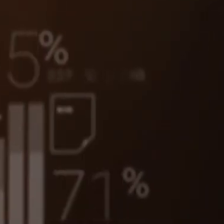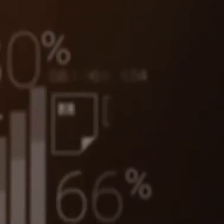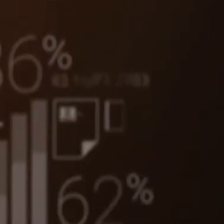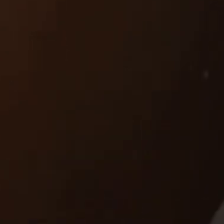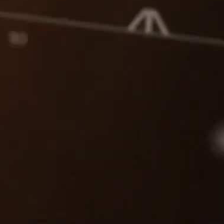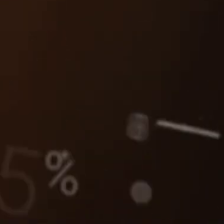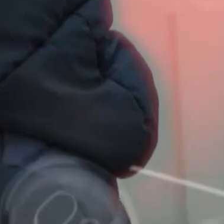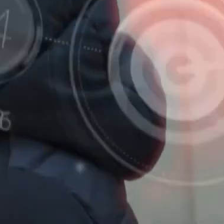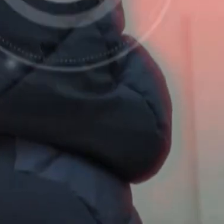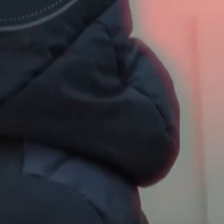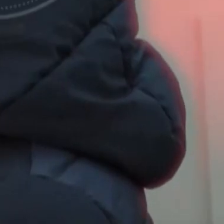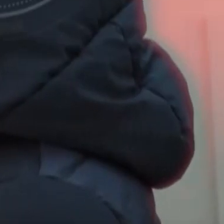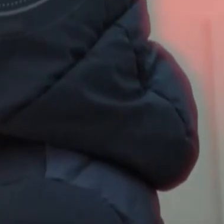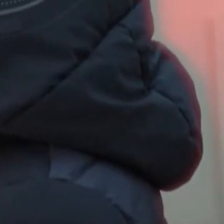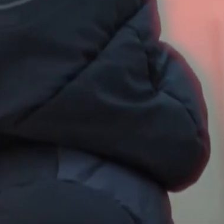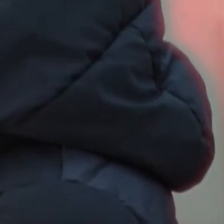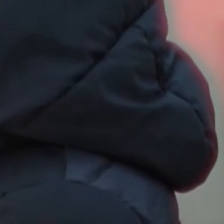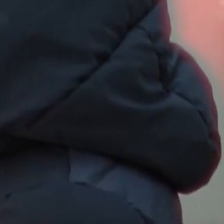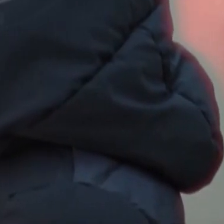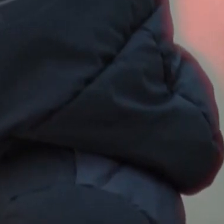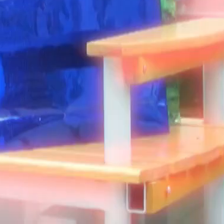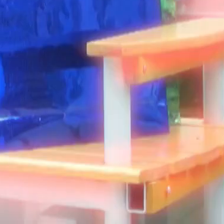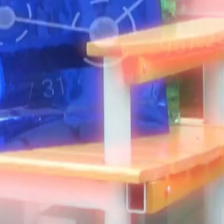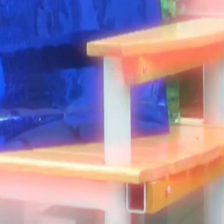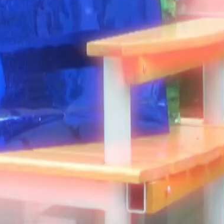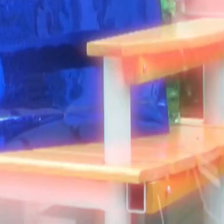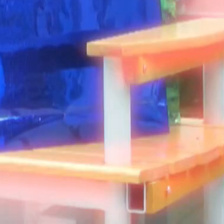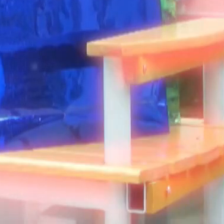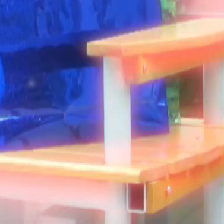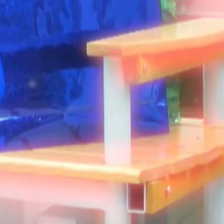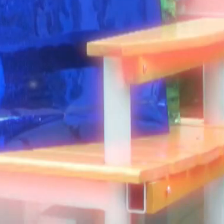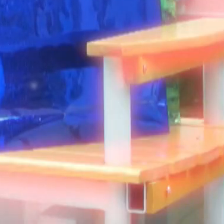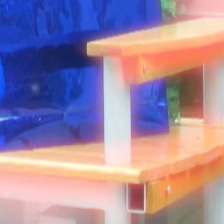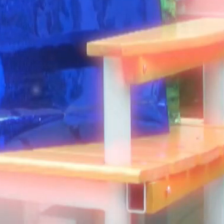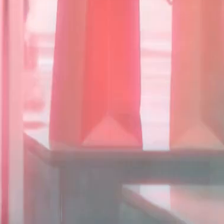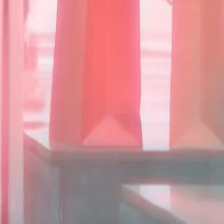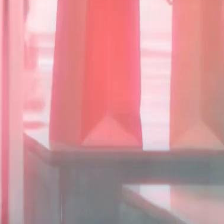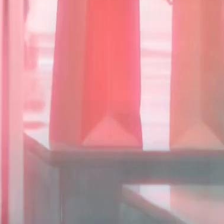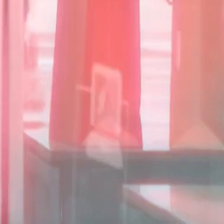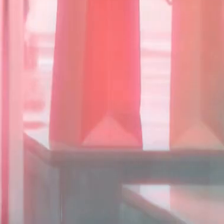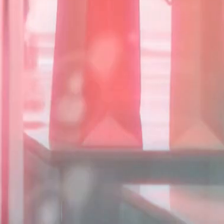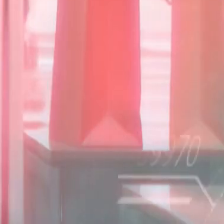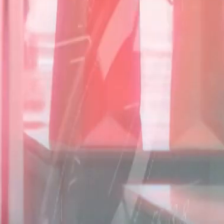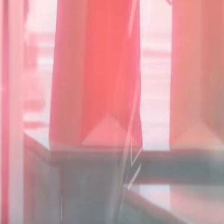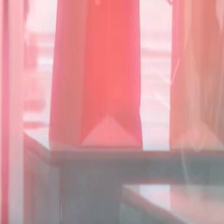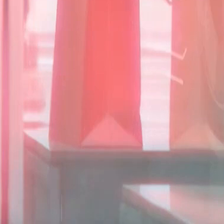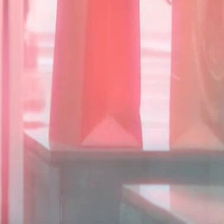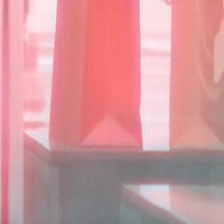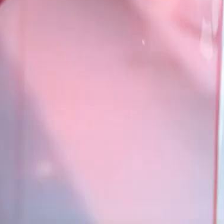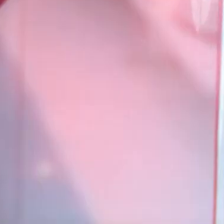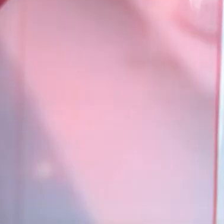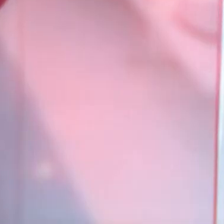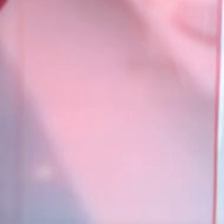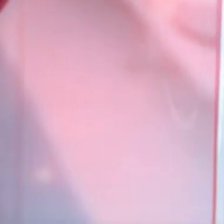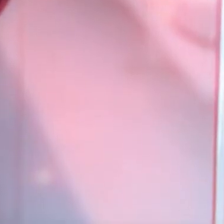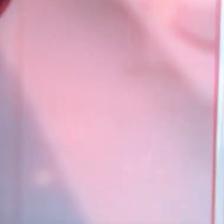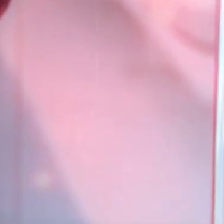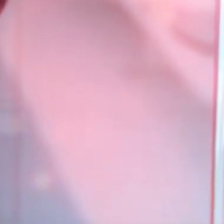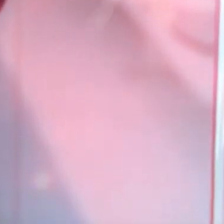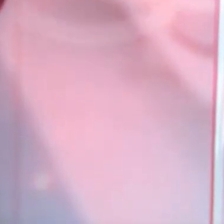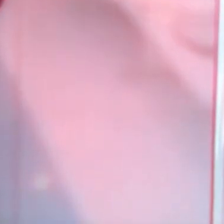uma dica, mas uma mensagem muito forte é, de fato, passar a consumir muito, deixar de consumir muito para consumir